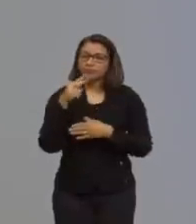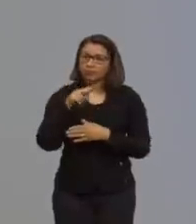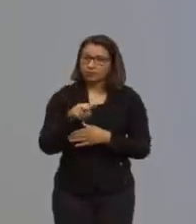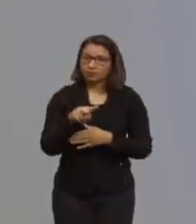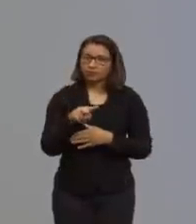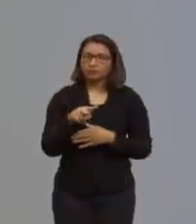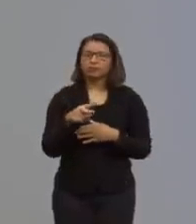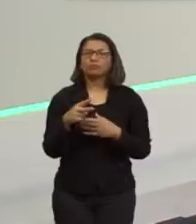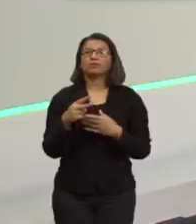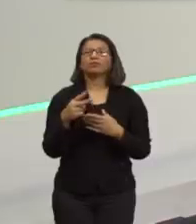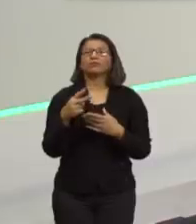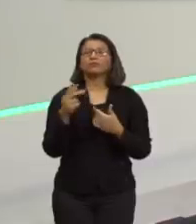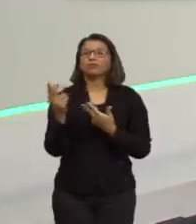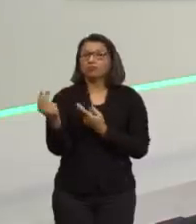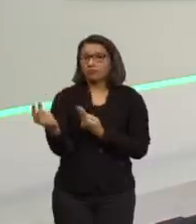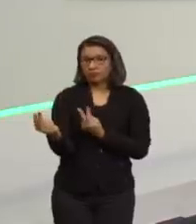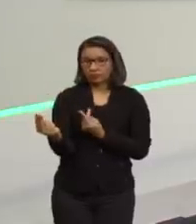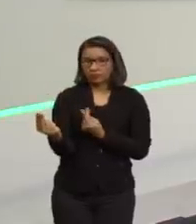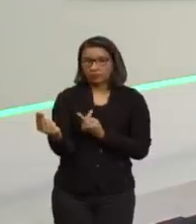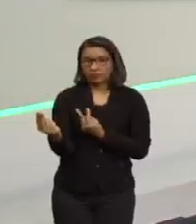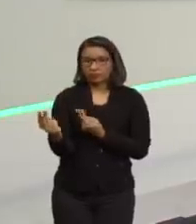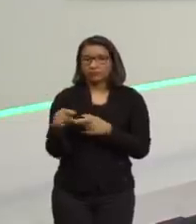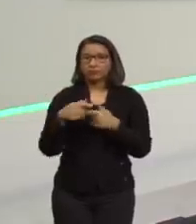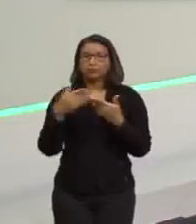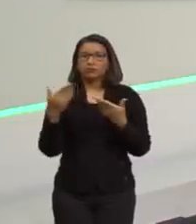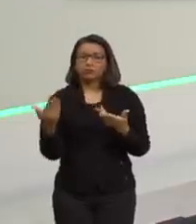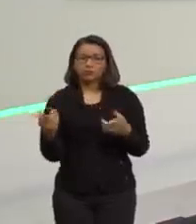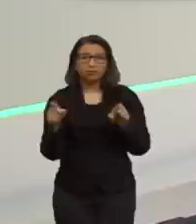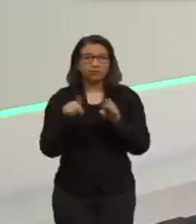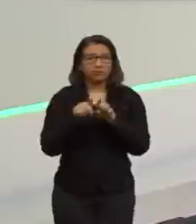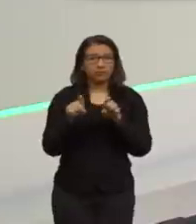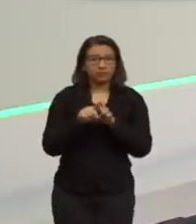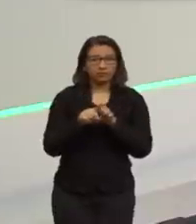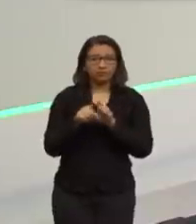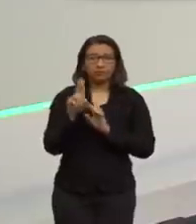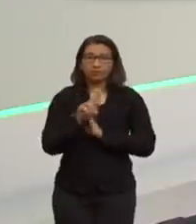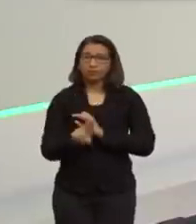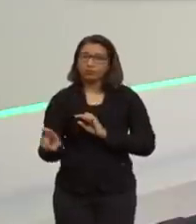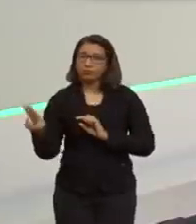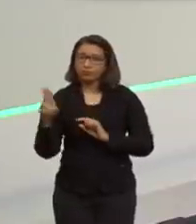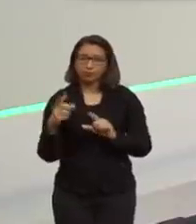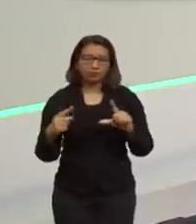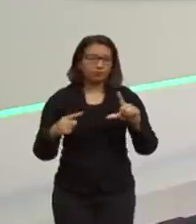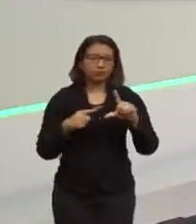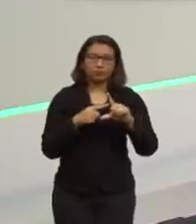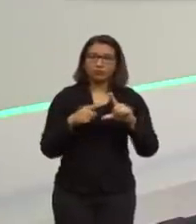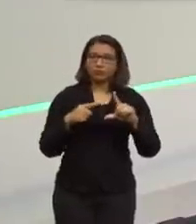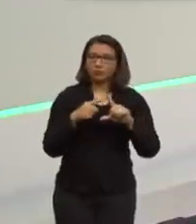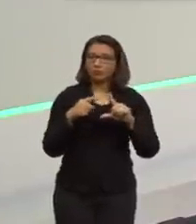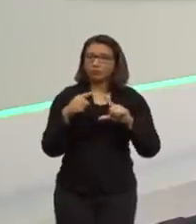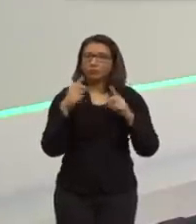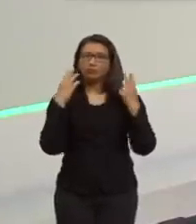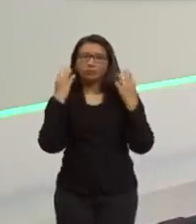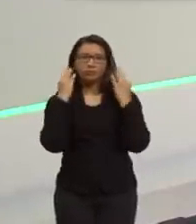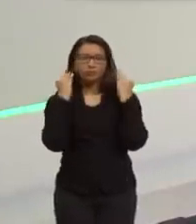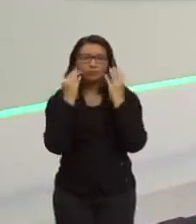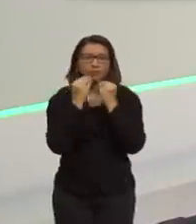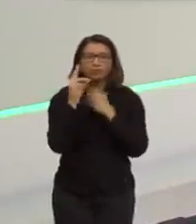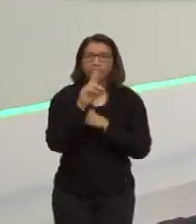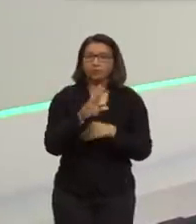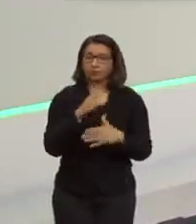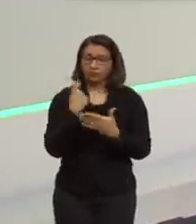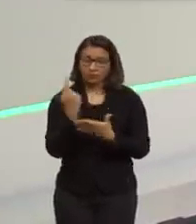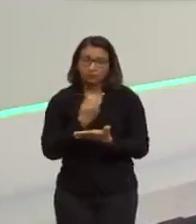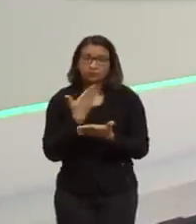semelhança. E essa semelhança é o caso do estudo do Teorema de Thales nos triângulos, certo? Então, para calcular